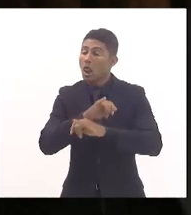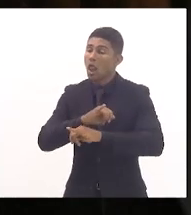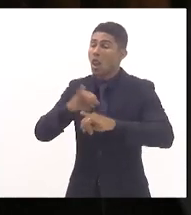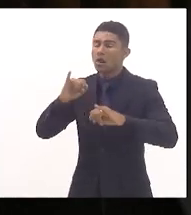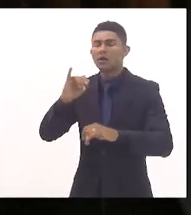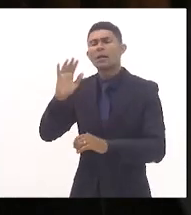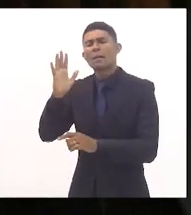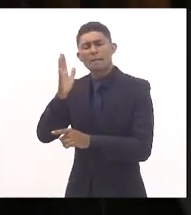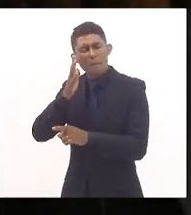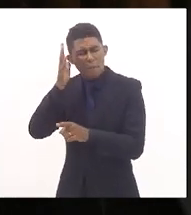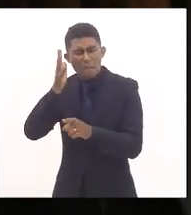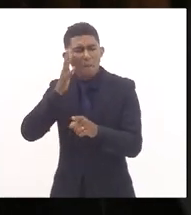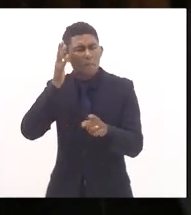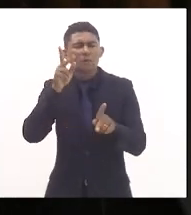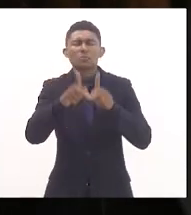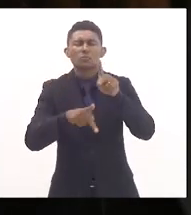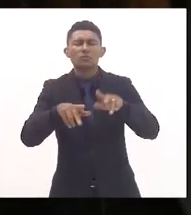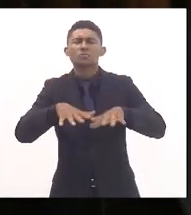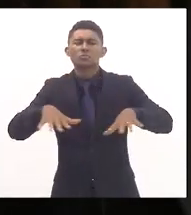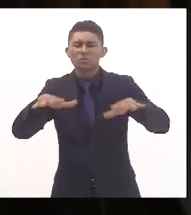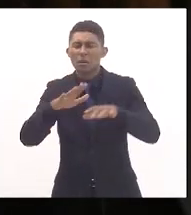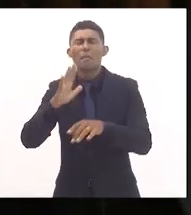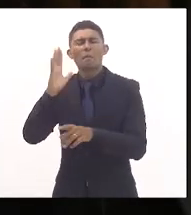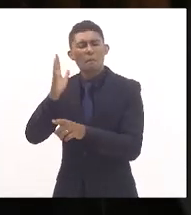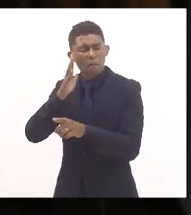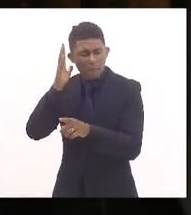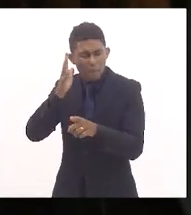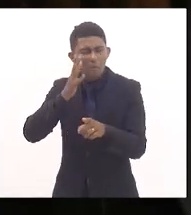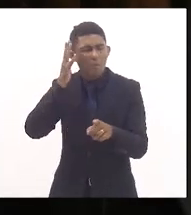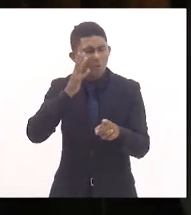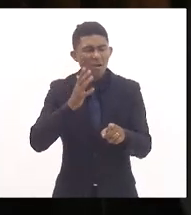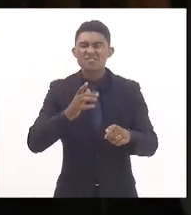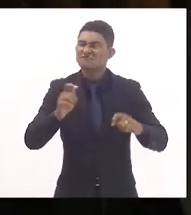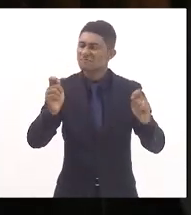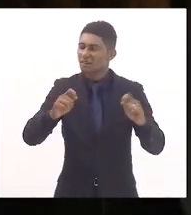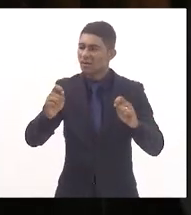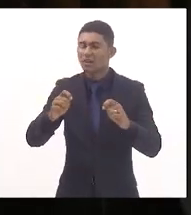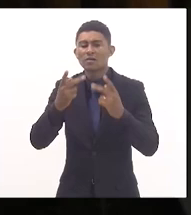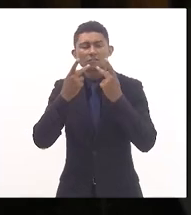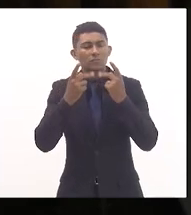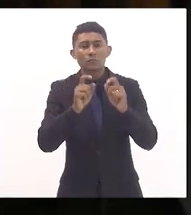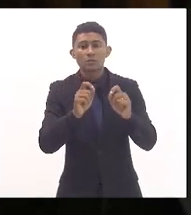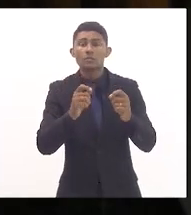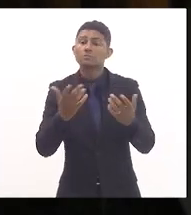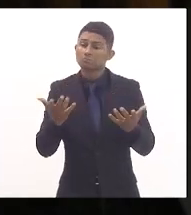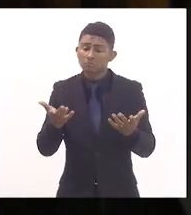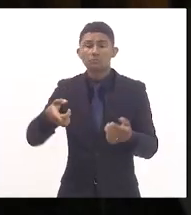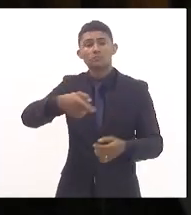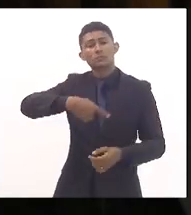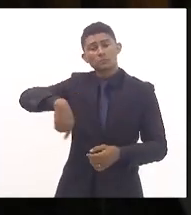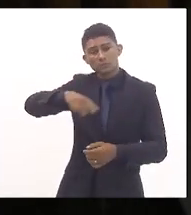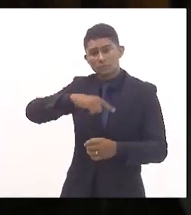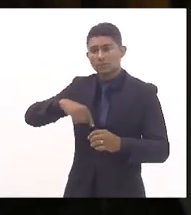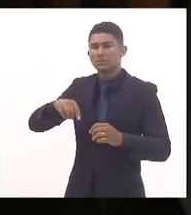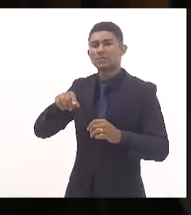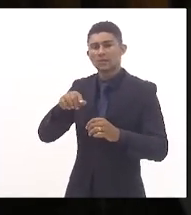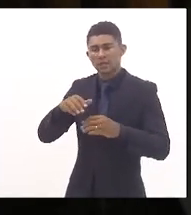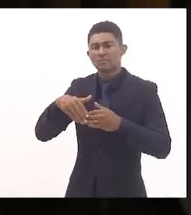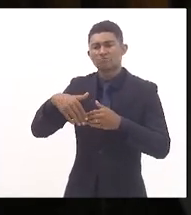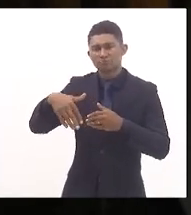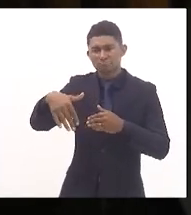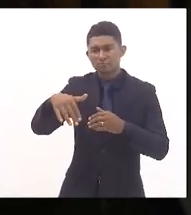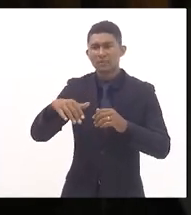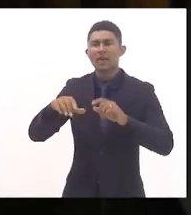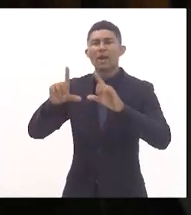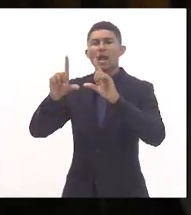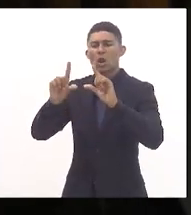para população e dizendo assim ó vamos reduzir em alguns